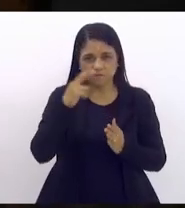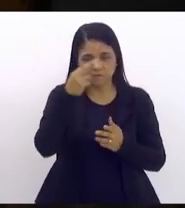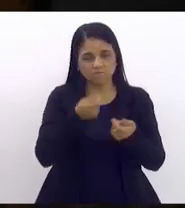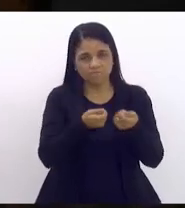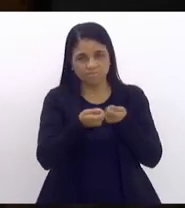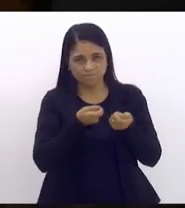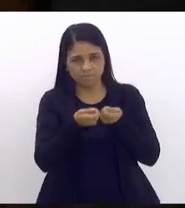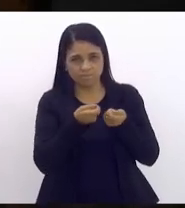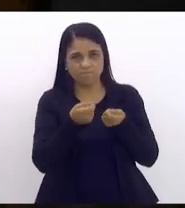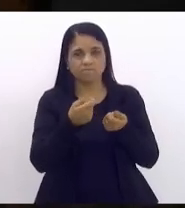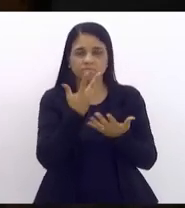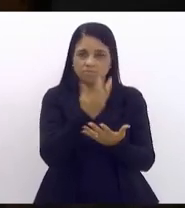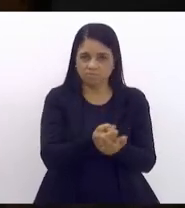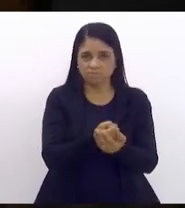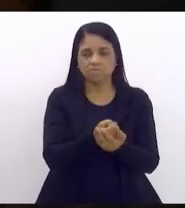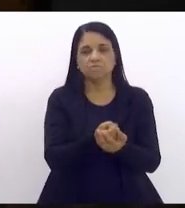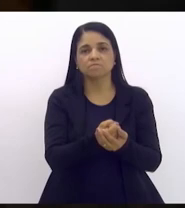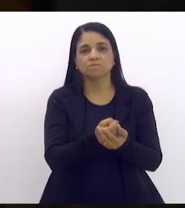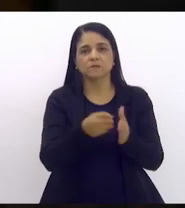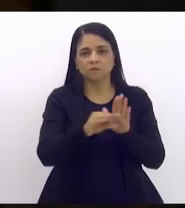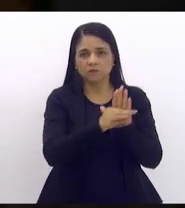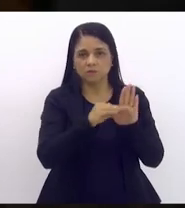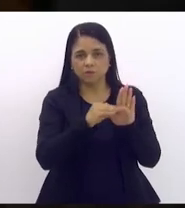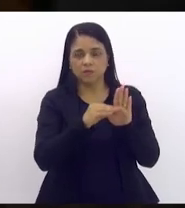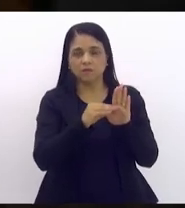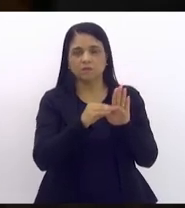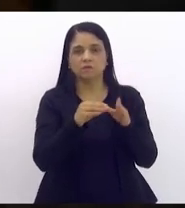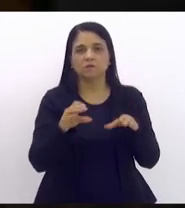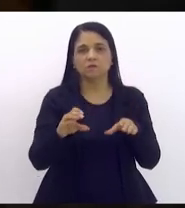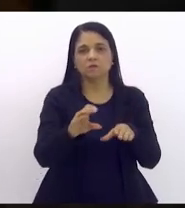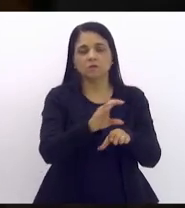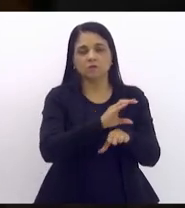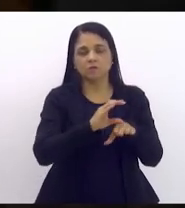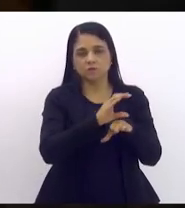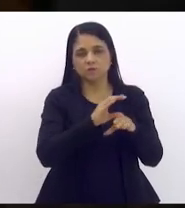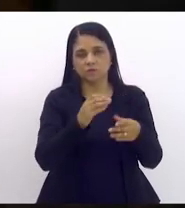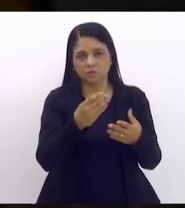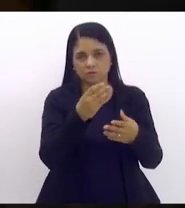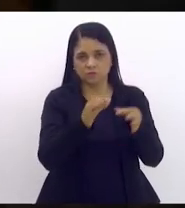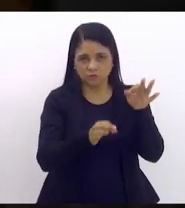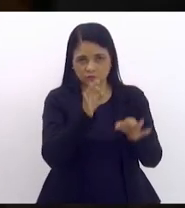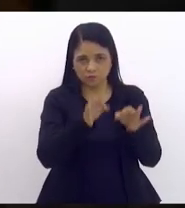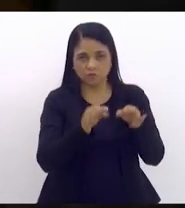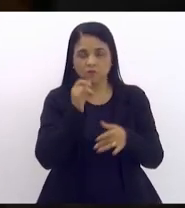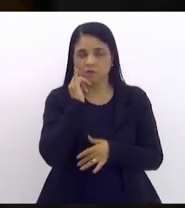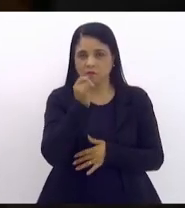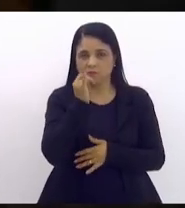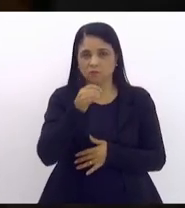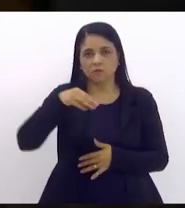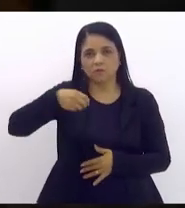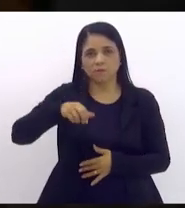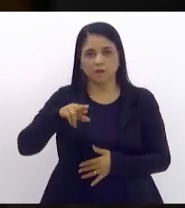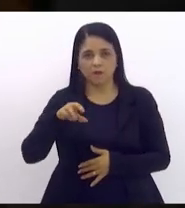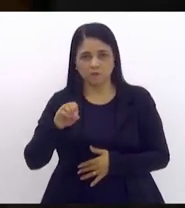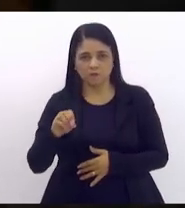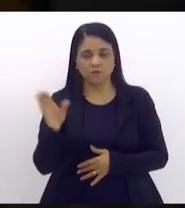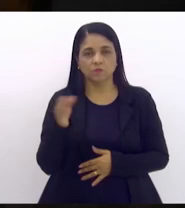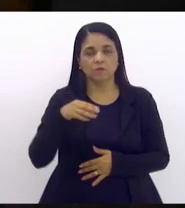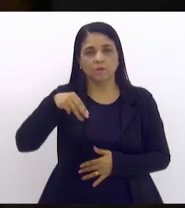Financeira e Controle, favorável, com as emendas da Comissão de Constituição e Justiça. Relatores, deputado Márcio Pacheco,